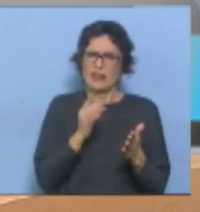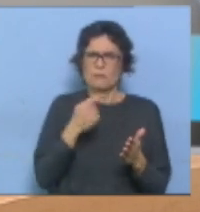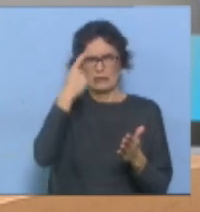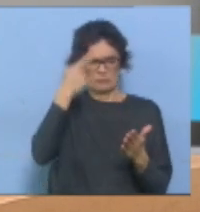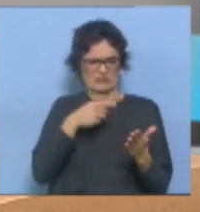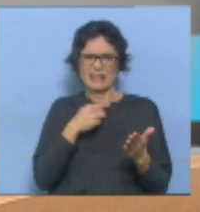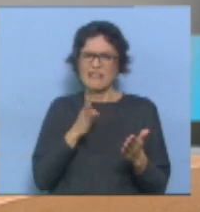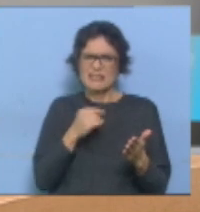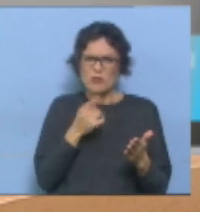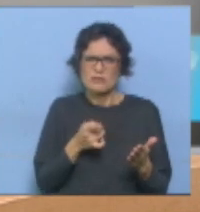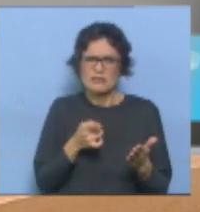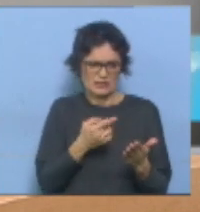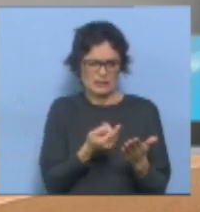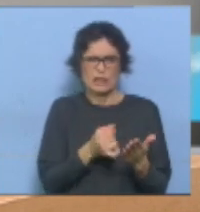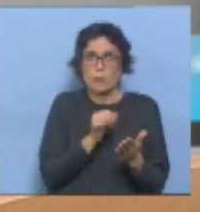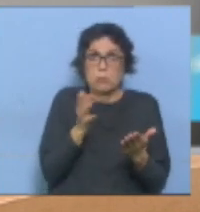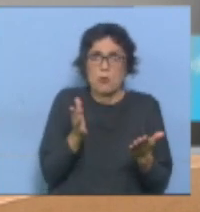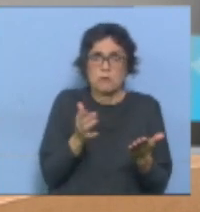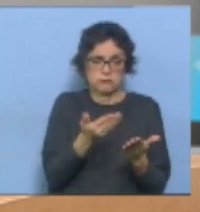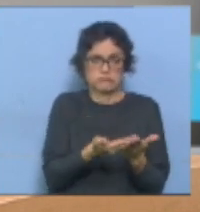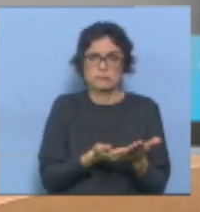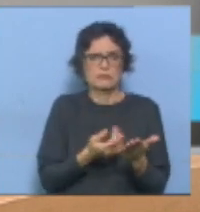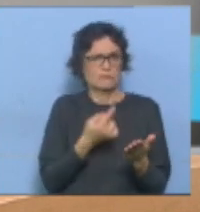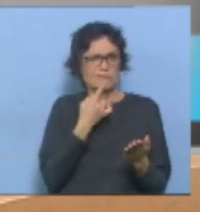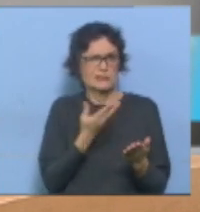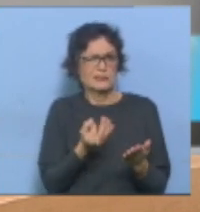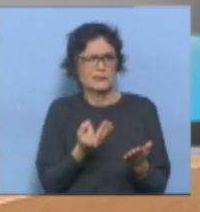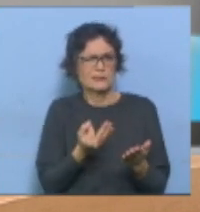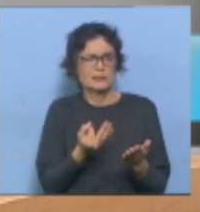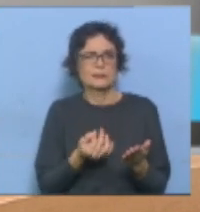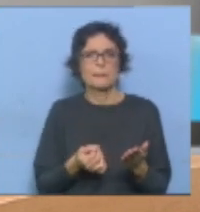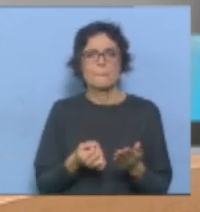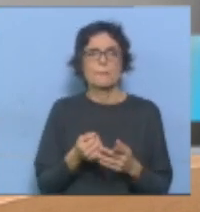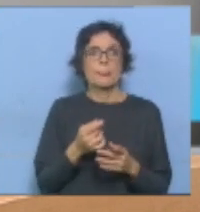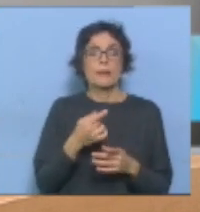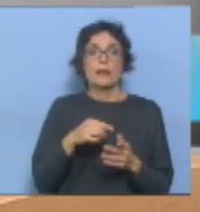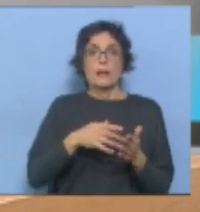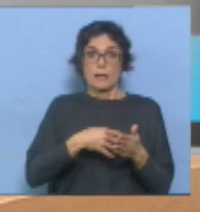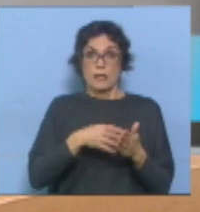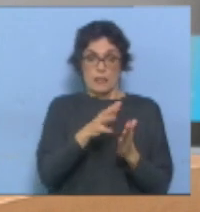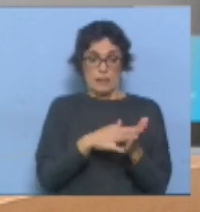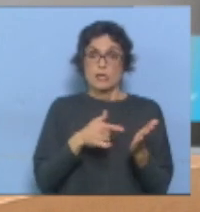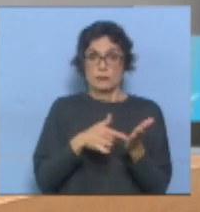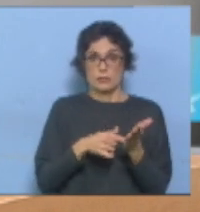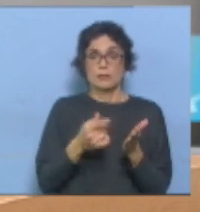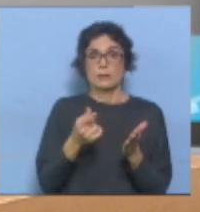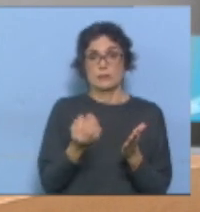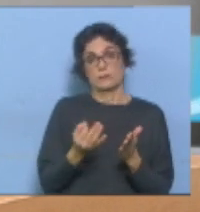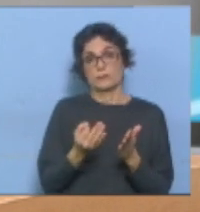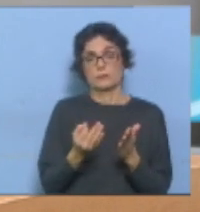grupos das várias tipologias, se pudermos dizer isso for correto. Foi pedido ao Movimento Fé e Luz que